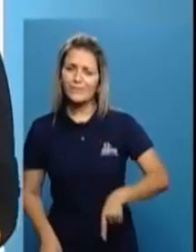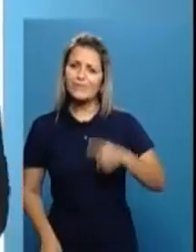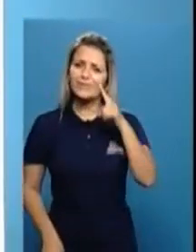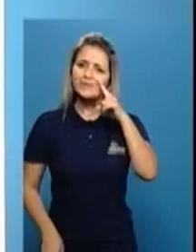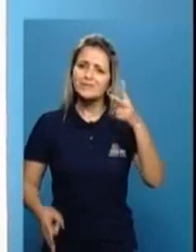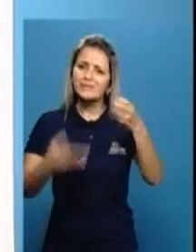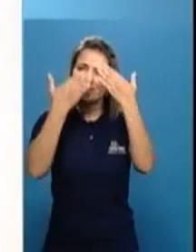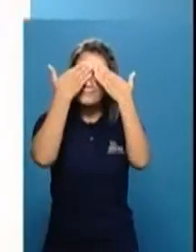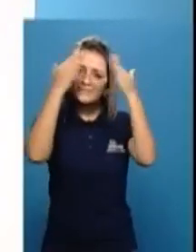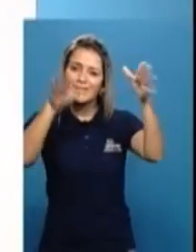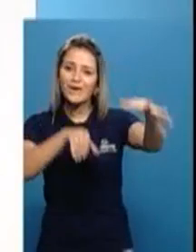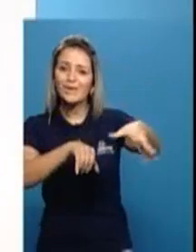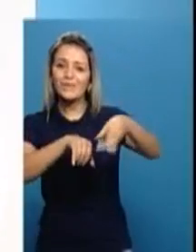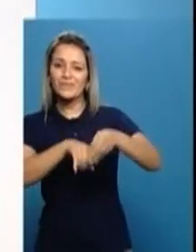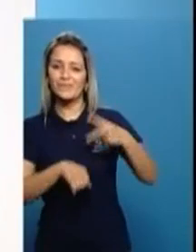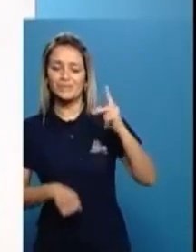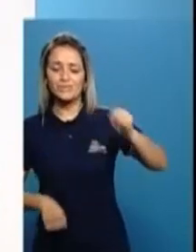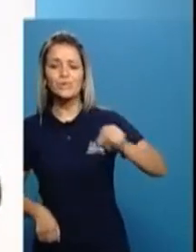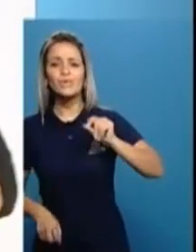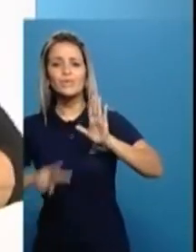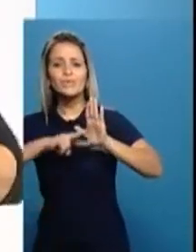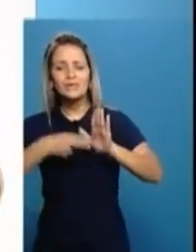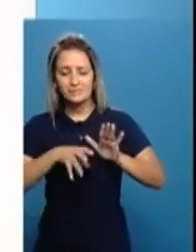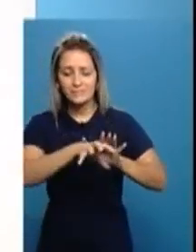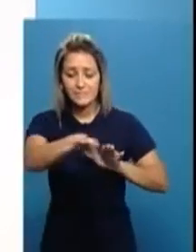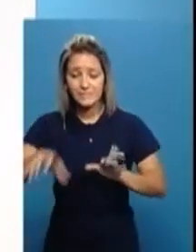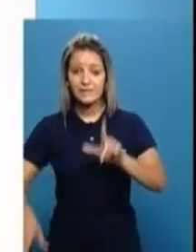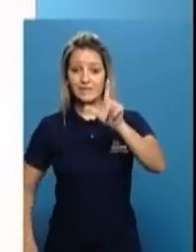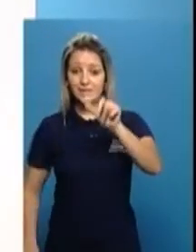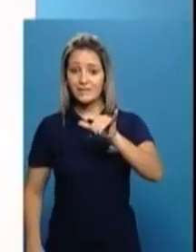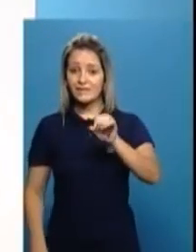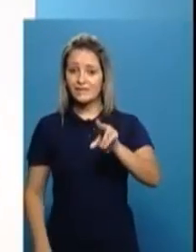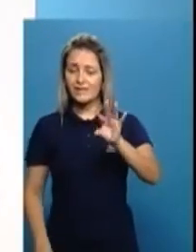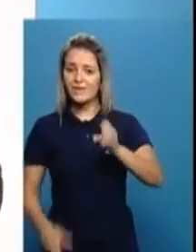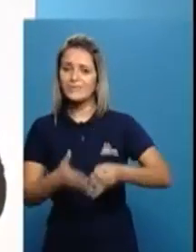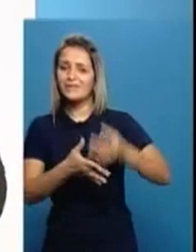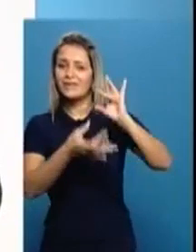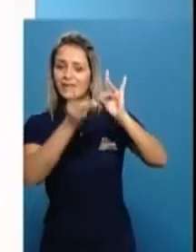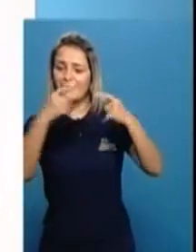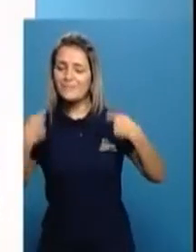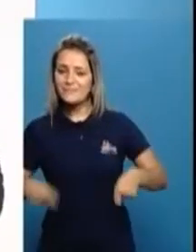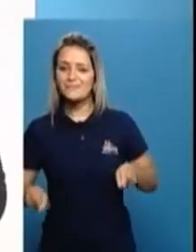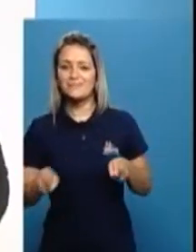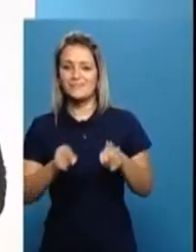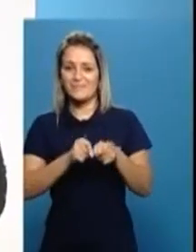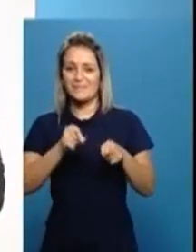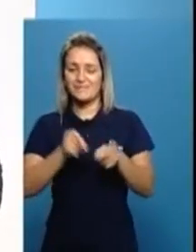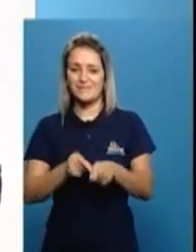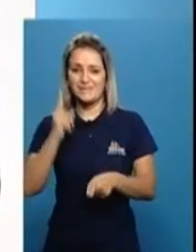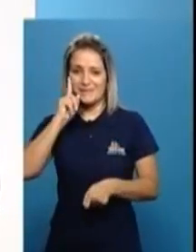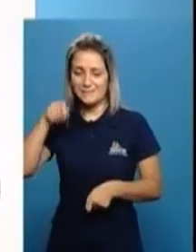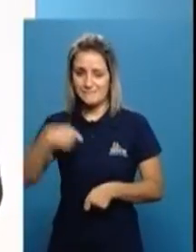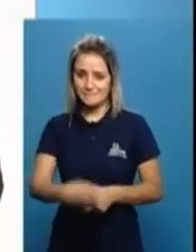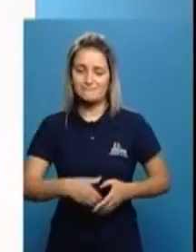muito maior de conhecimento do que é um layout e diversas questões que têm que ser feitas e vários detalhes a serem